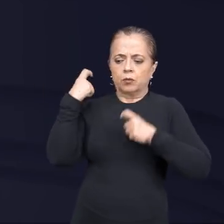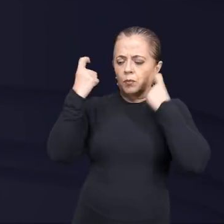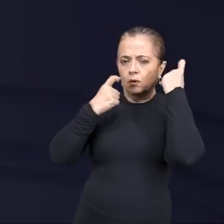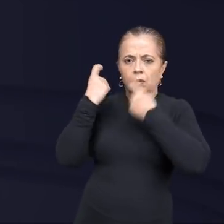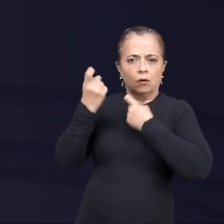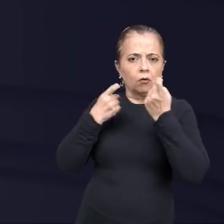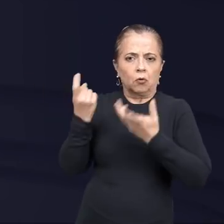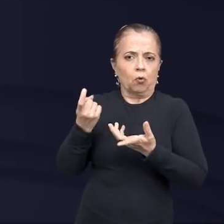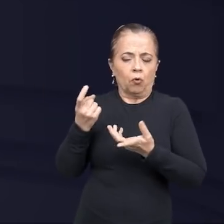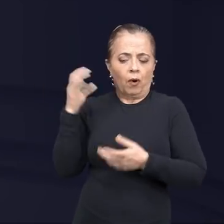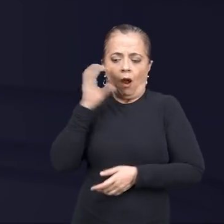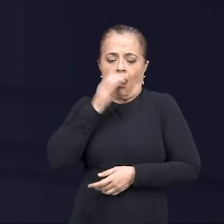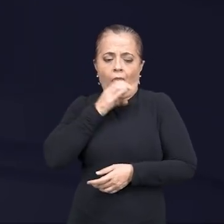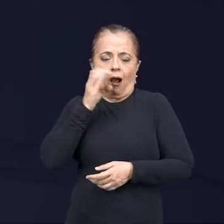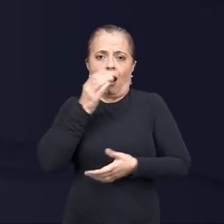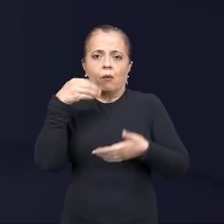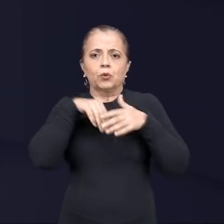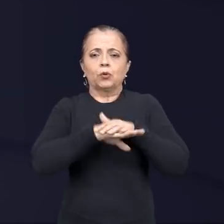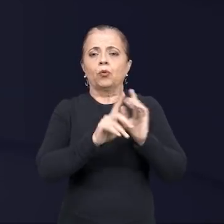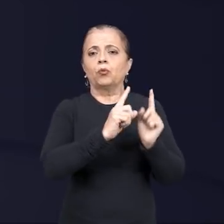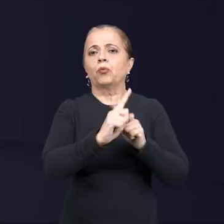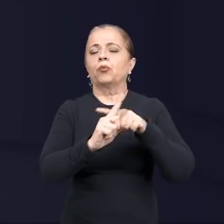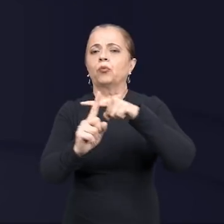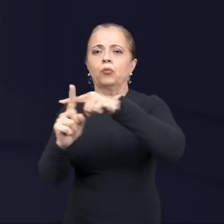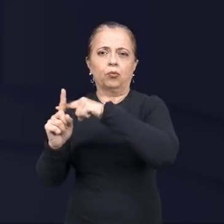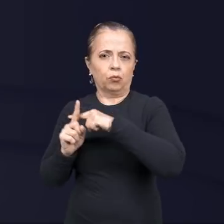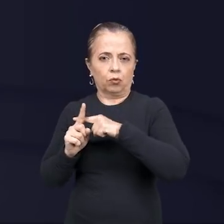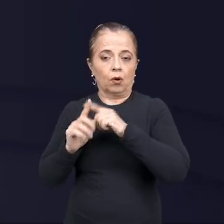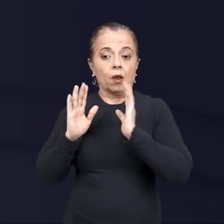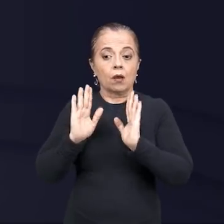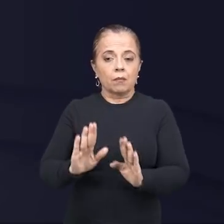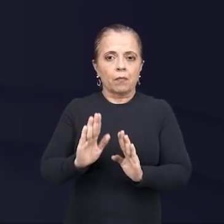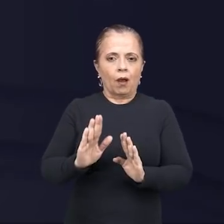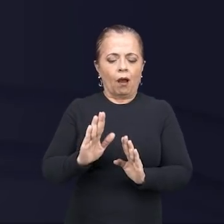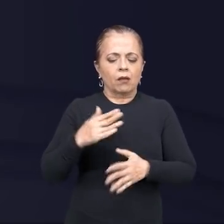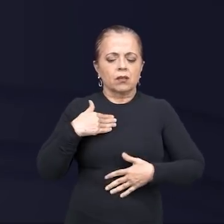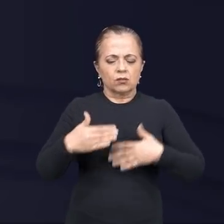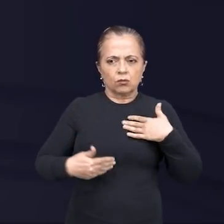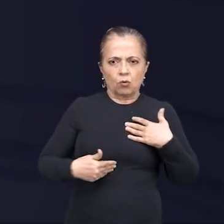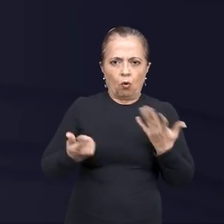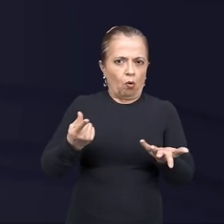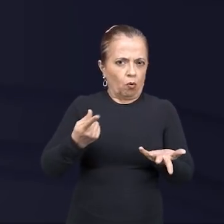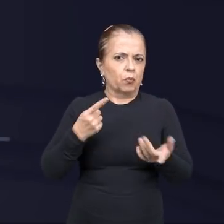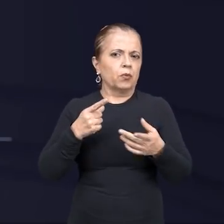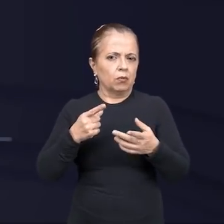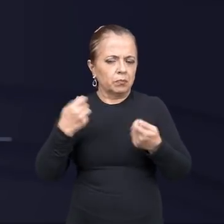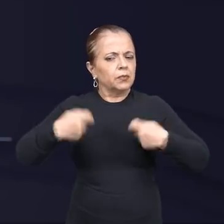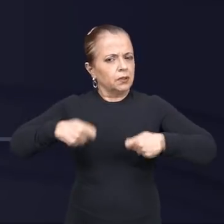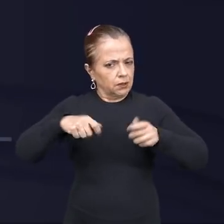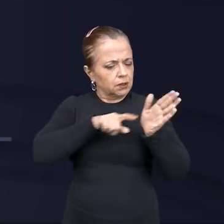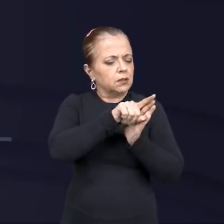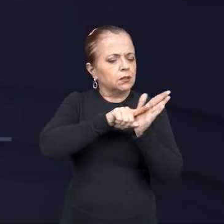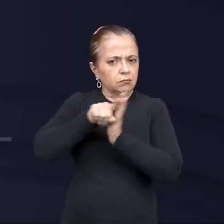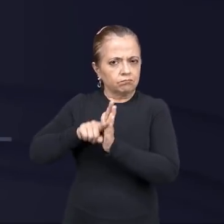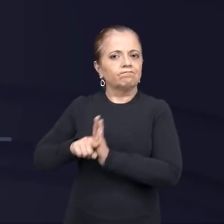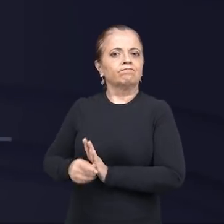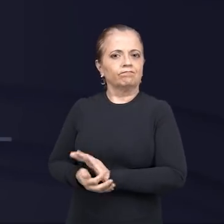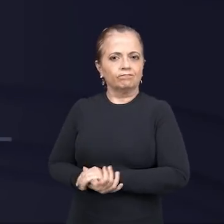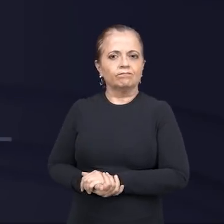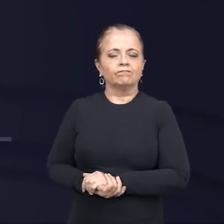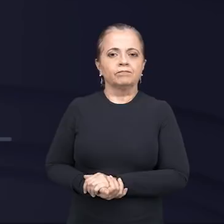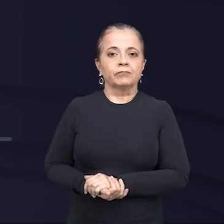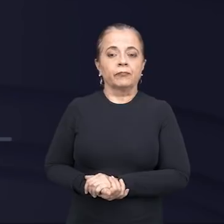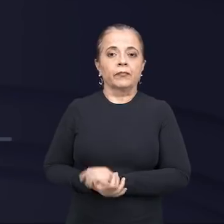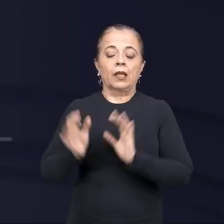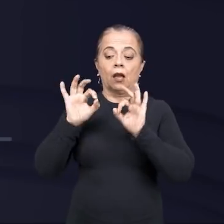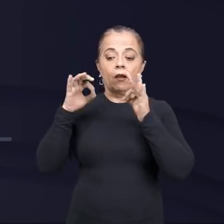preocupação, embora não seja o desejável, de que esse corpo seja periciado, né?